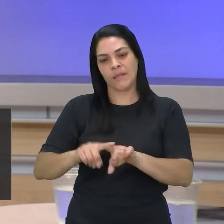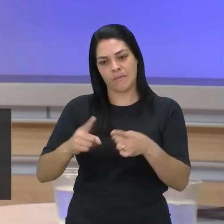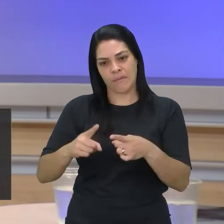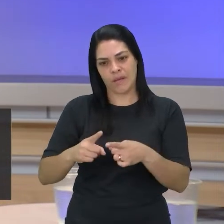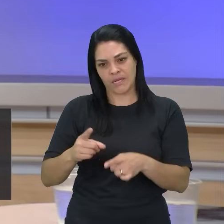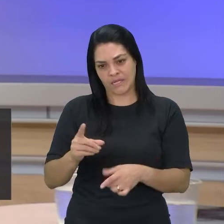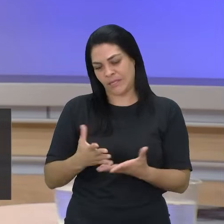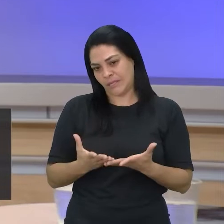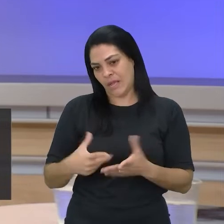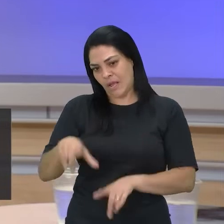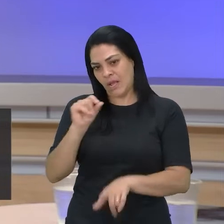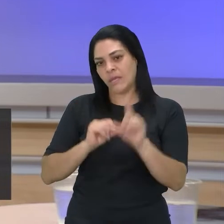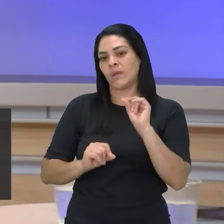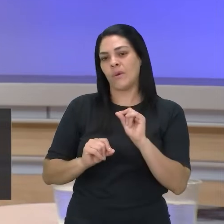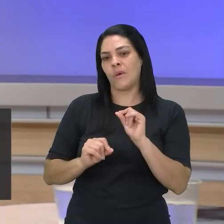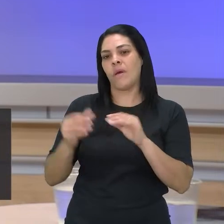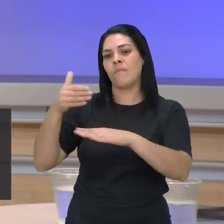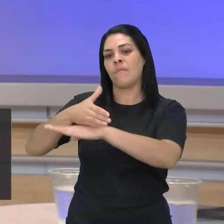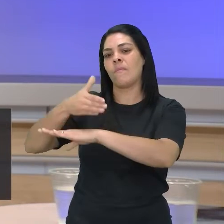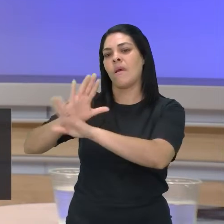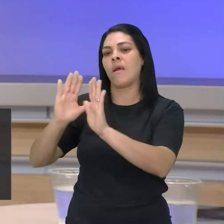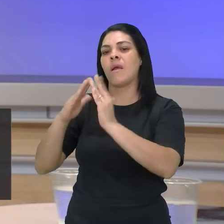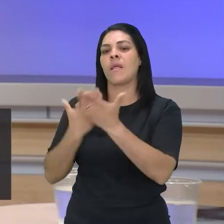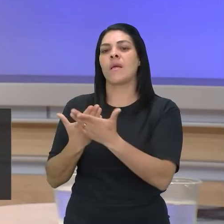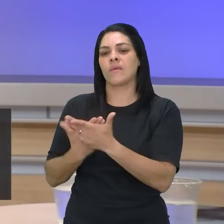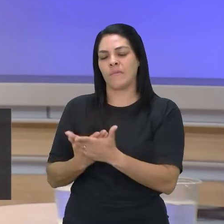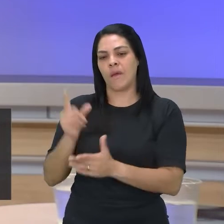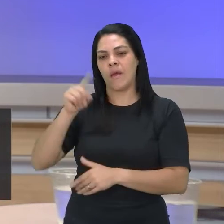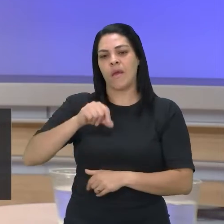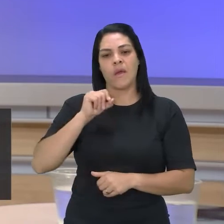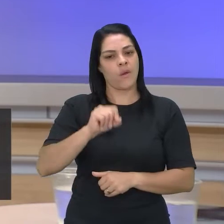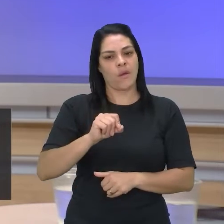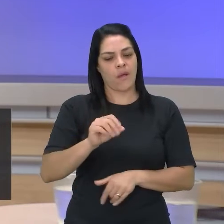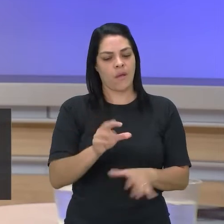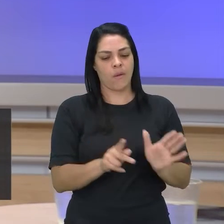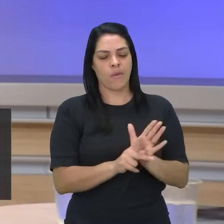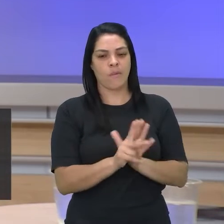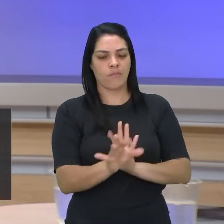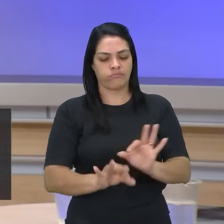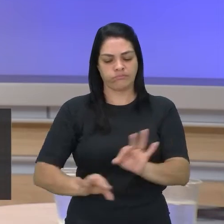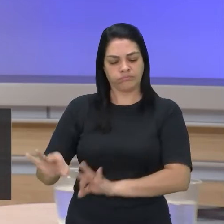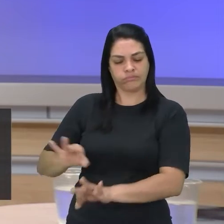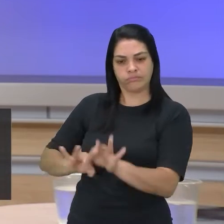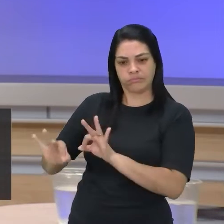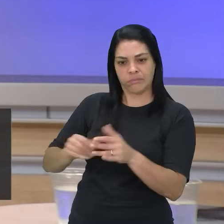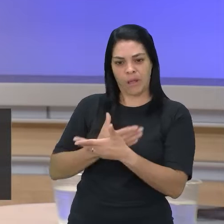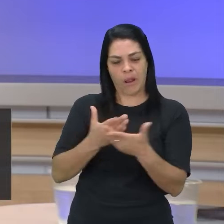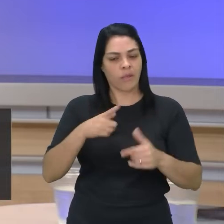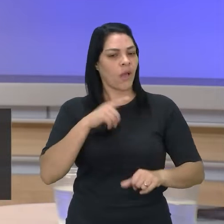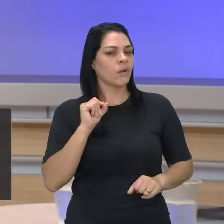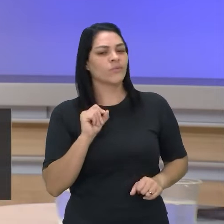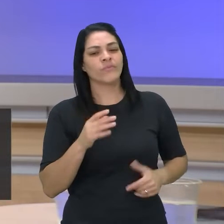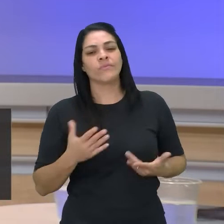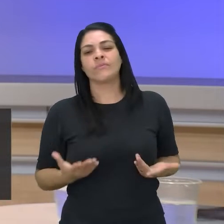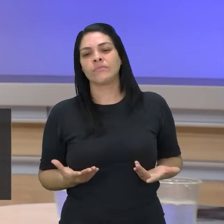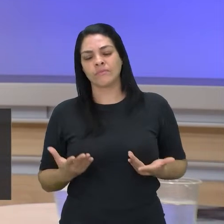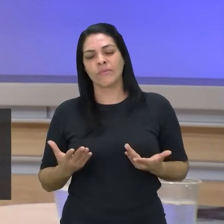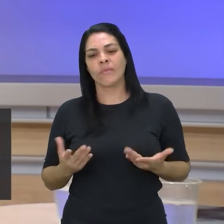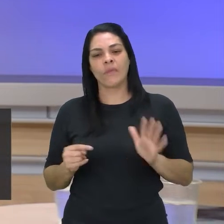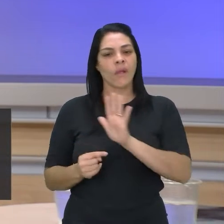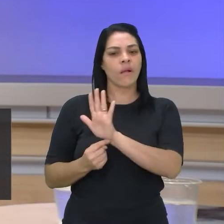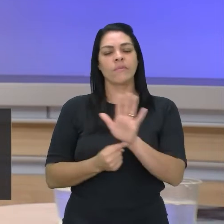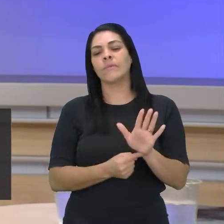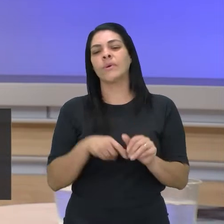opção por estar na escola pública, ela é fundante da nossa organização. Por isso até, né, aqui a gente traz,